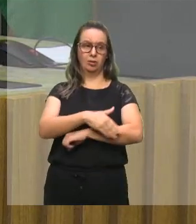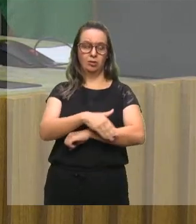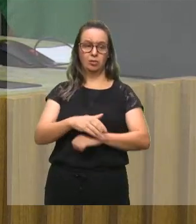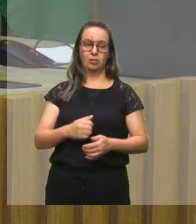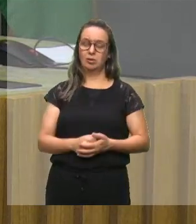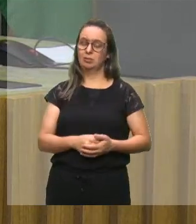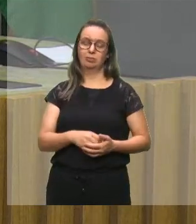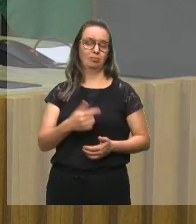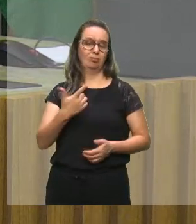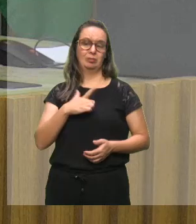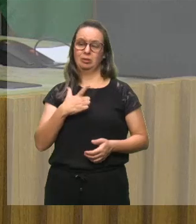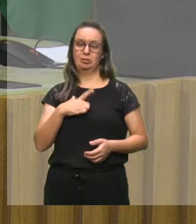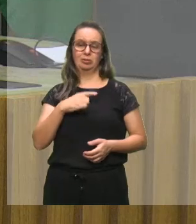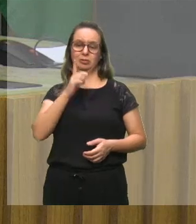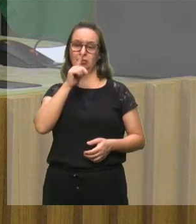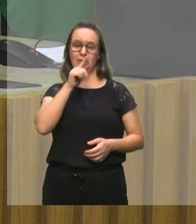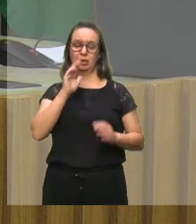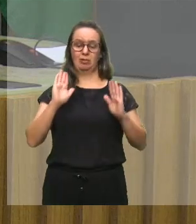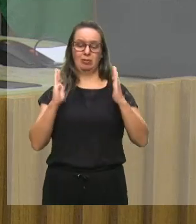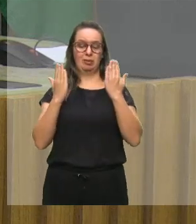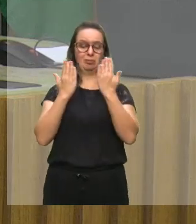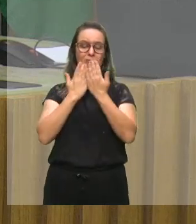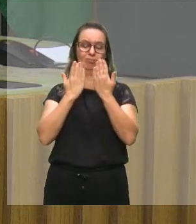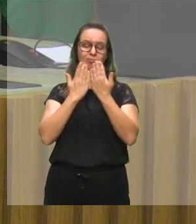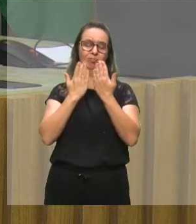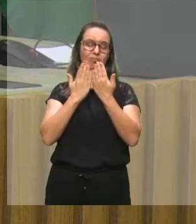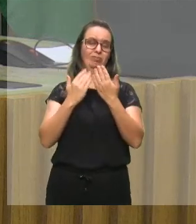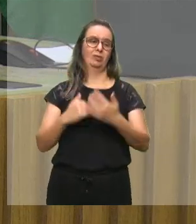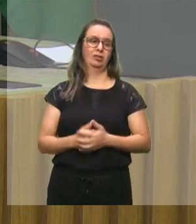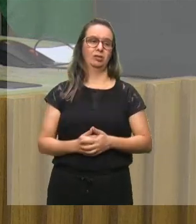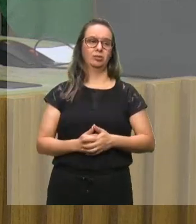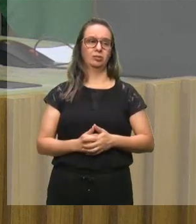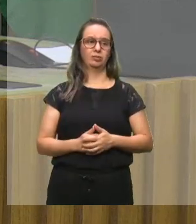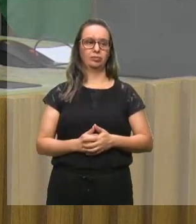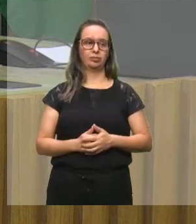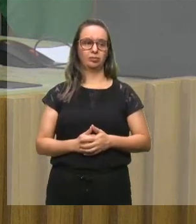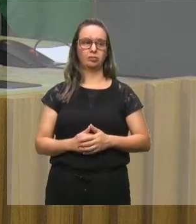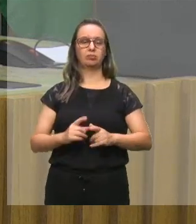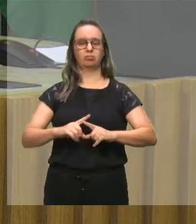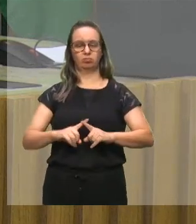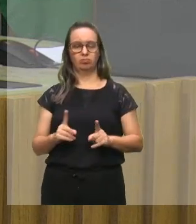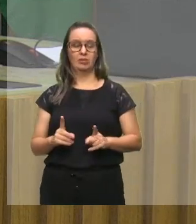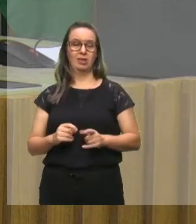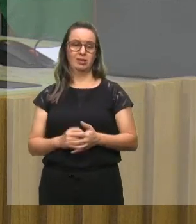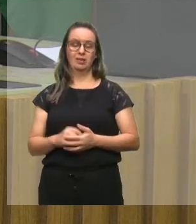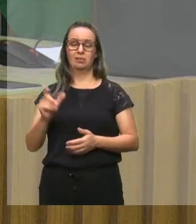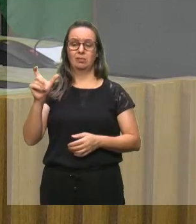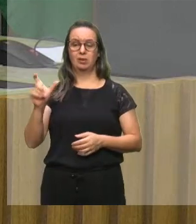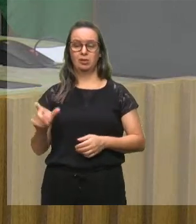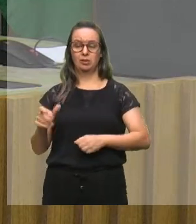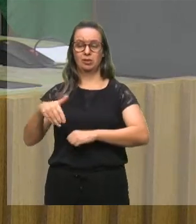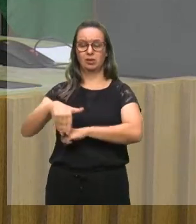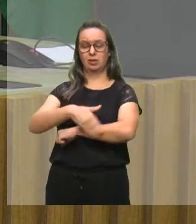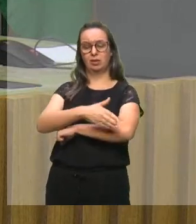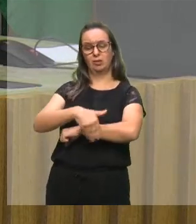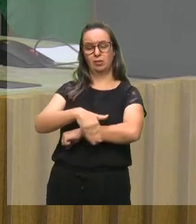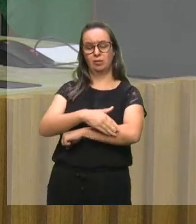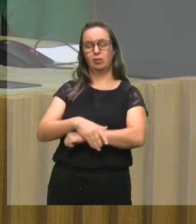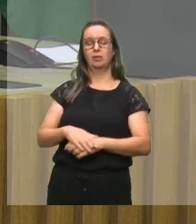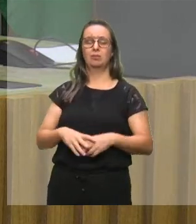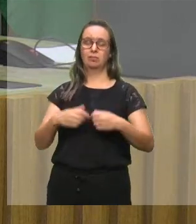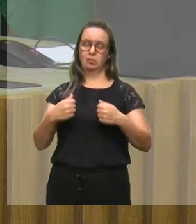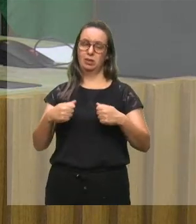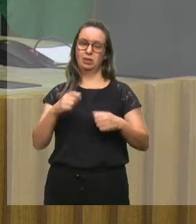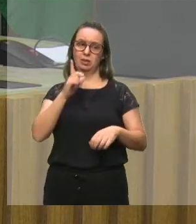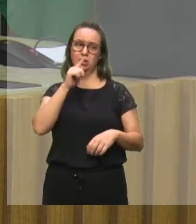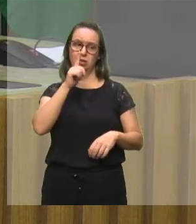gente não cede, fecha a porta. Então, é sobre isso que eu gostaria de falar. São pessoas que não podem estar aqui para poder falar, mas eu acho que é nosso